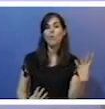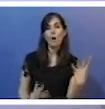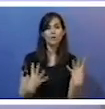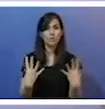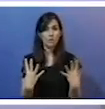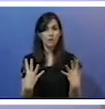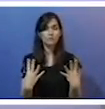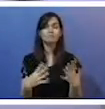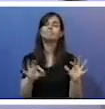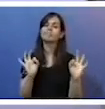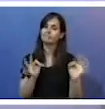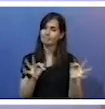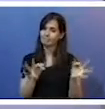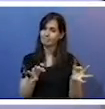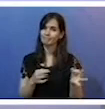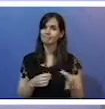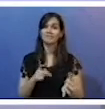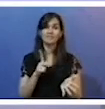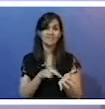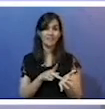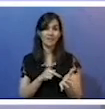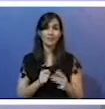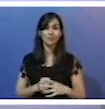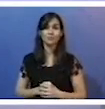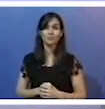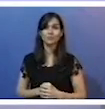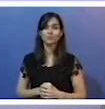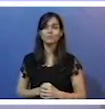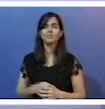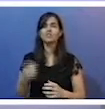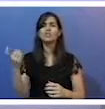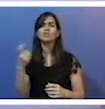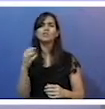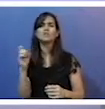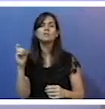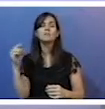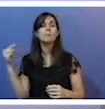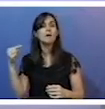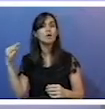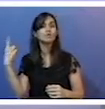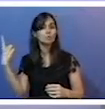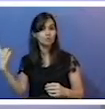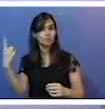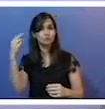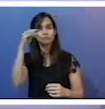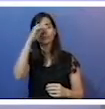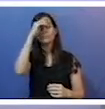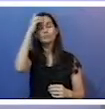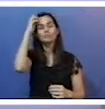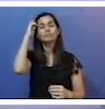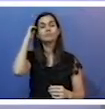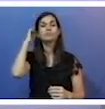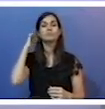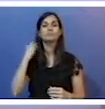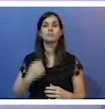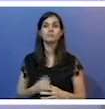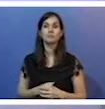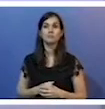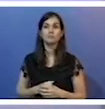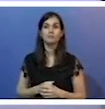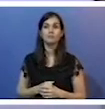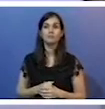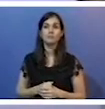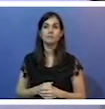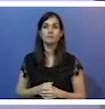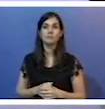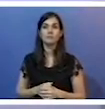quatro verdade agora vou fazer para x valer no menos um E é